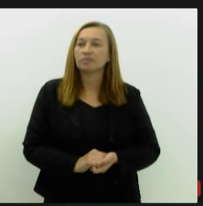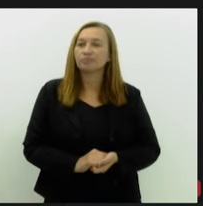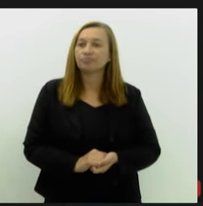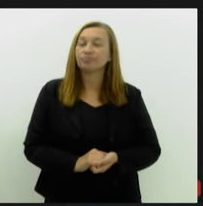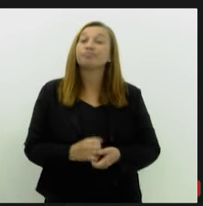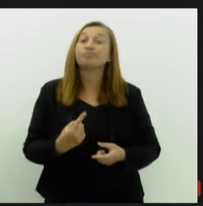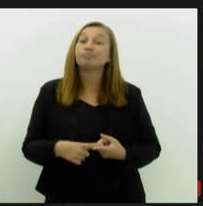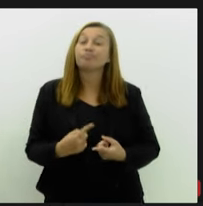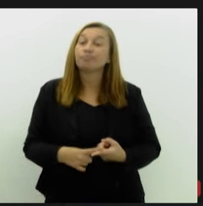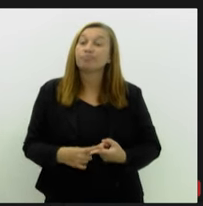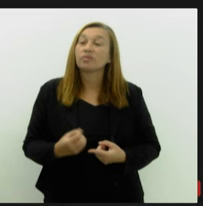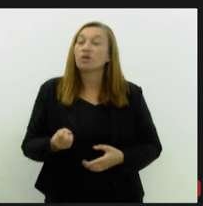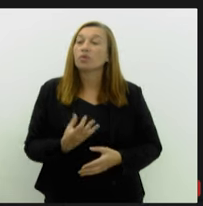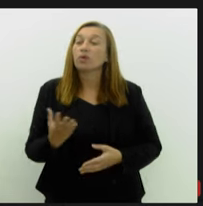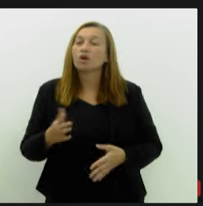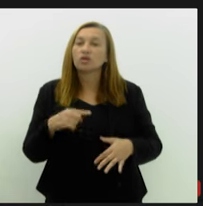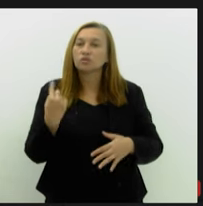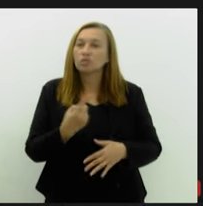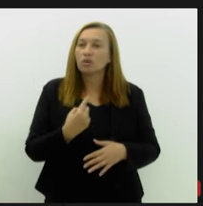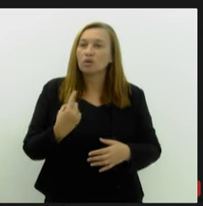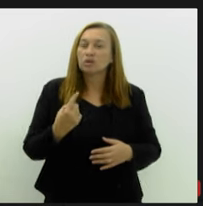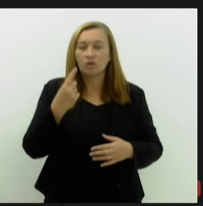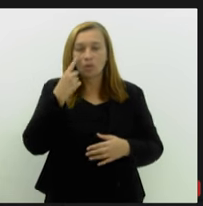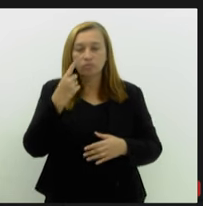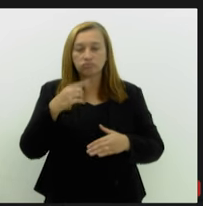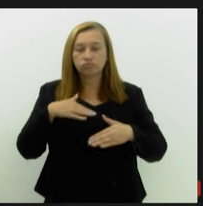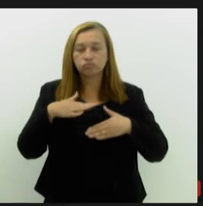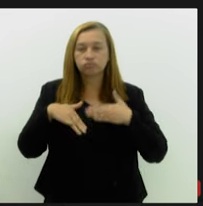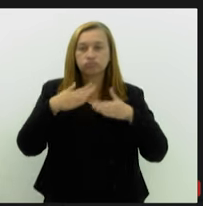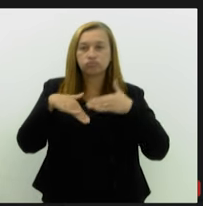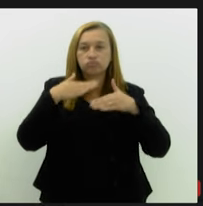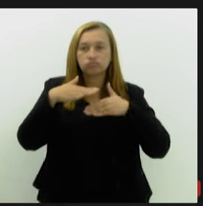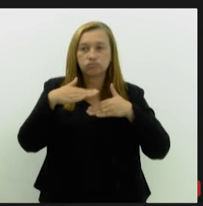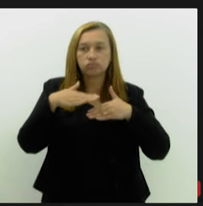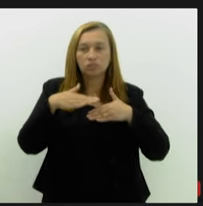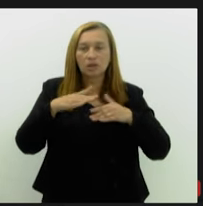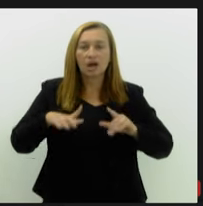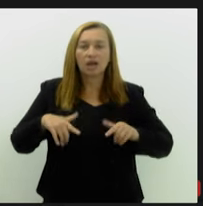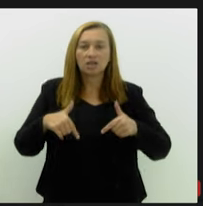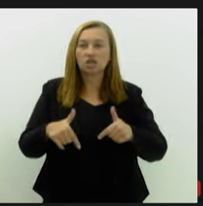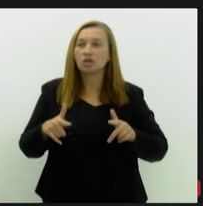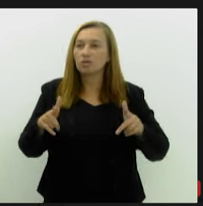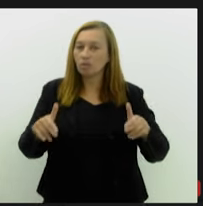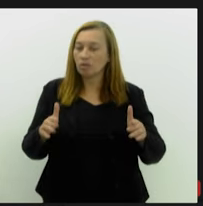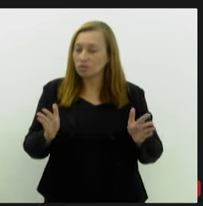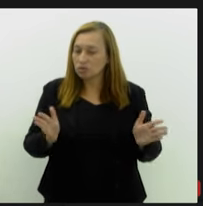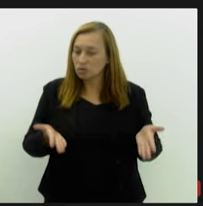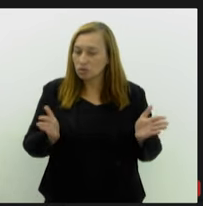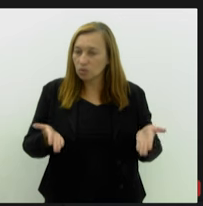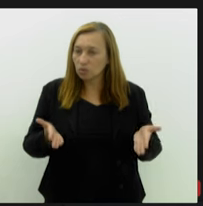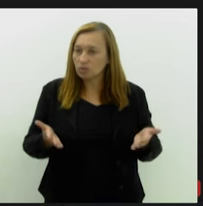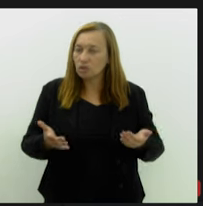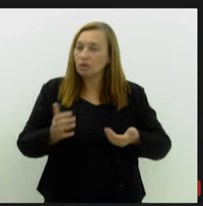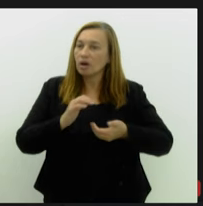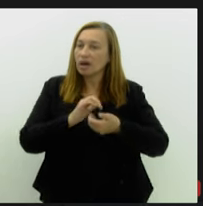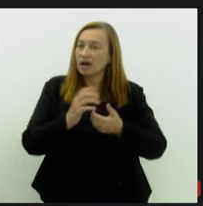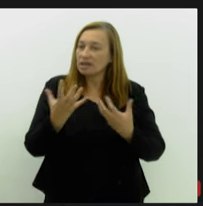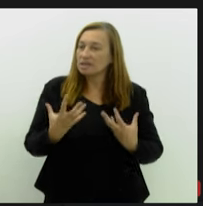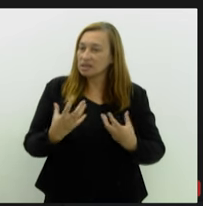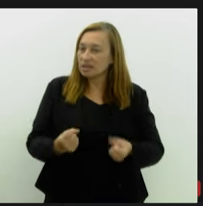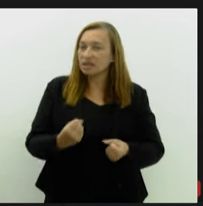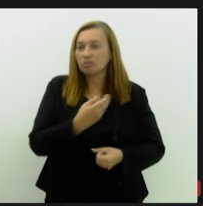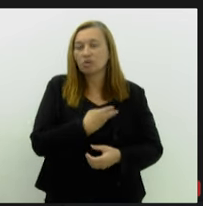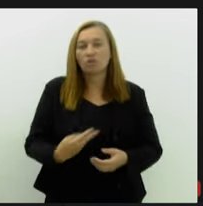porque quando nós vemos avançando ações como essa, que foi abraçada pelo governador